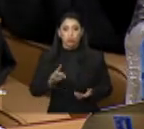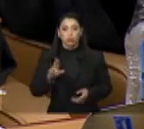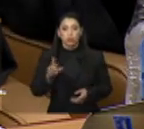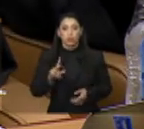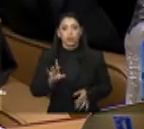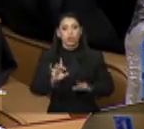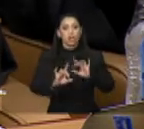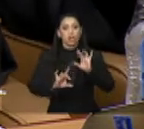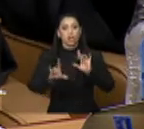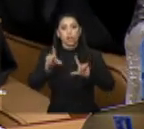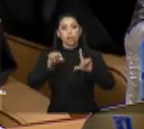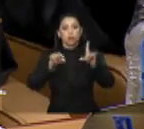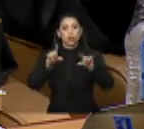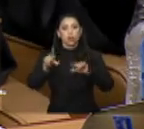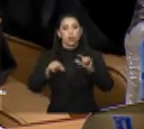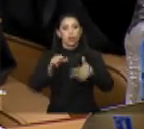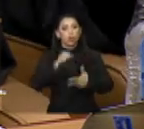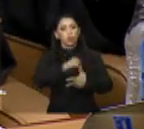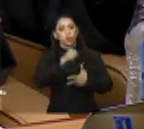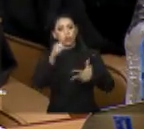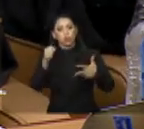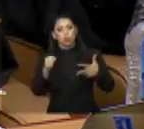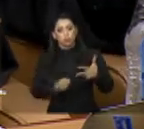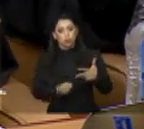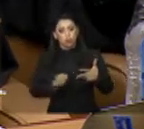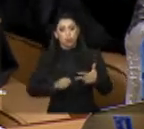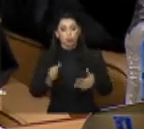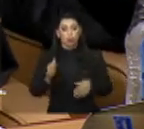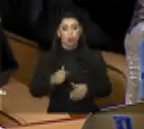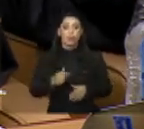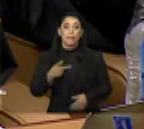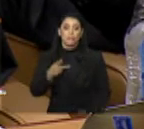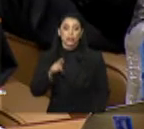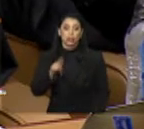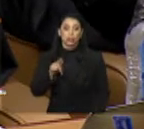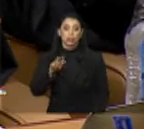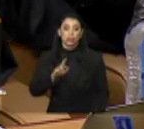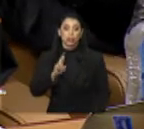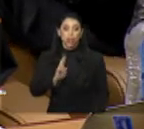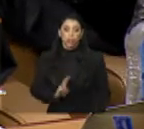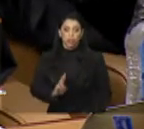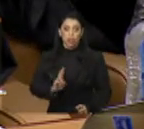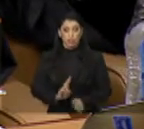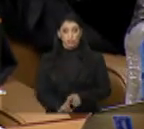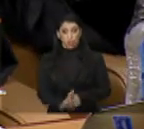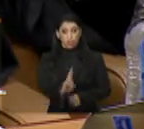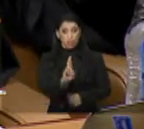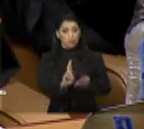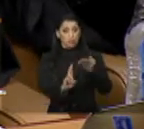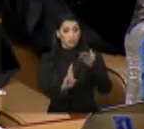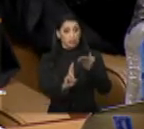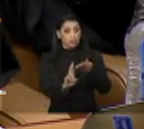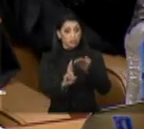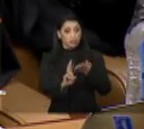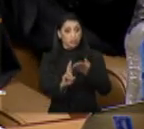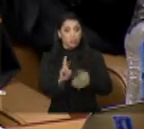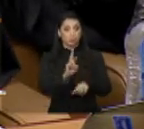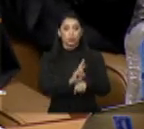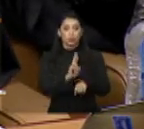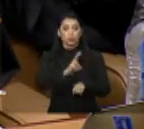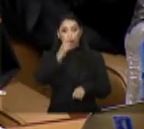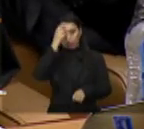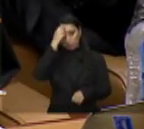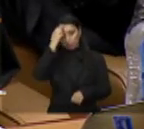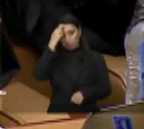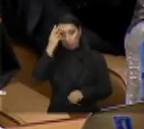discricionárias do poder público a procuradoria-geral da República que representada pelo dr Augusto áreas a quem igualmente cumprimento